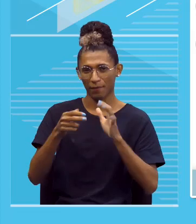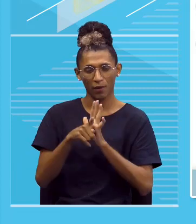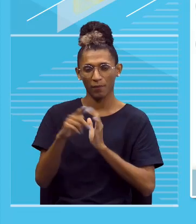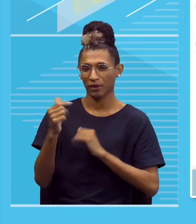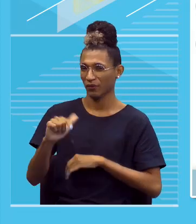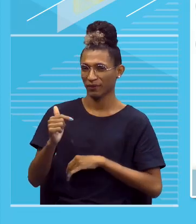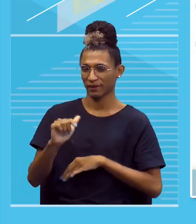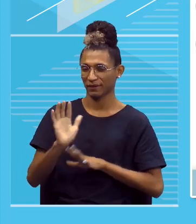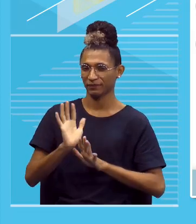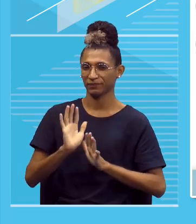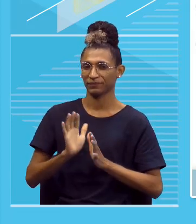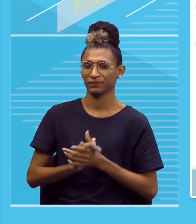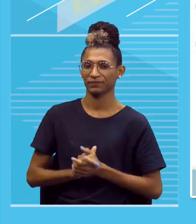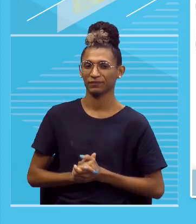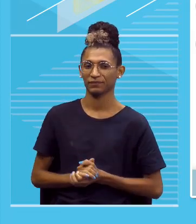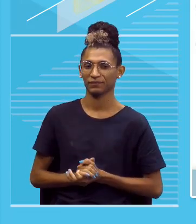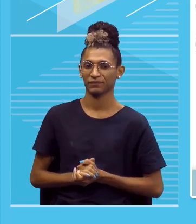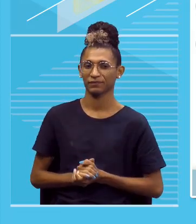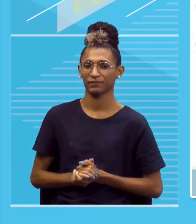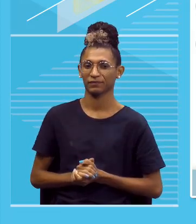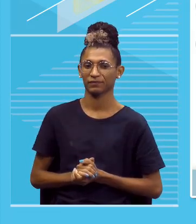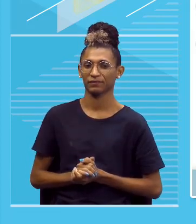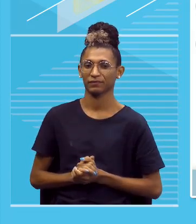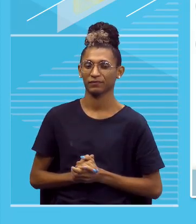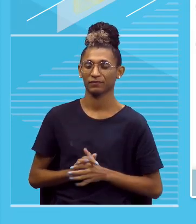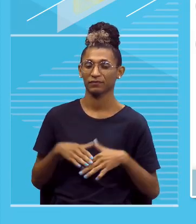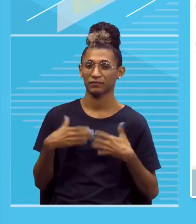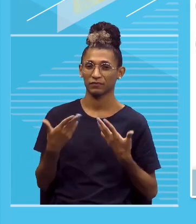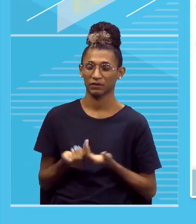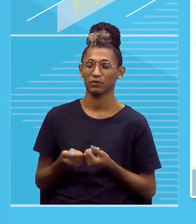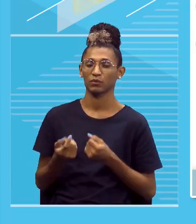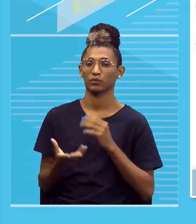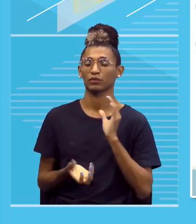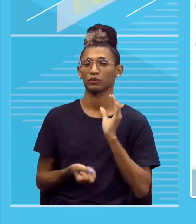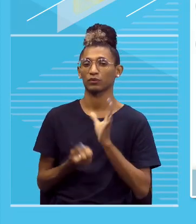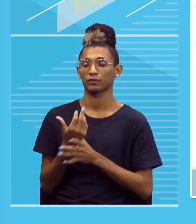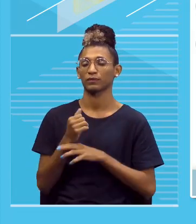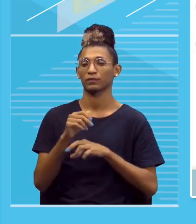então gente essa produção agrícola